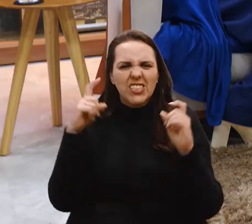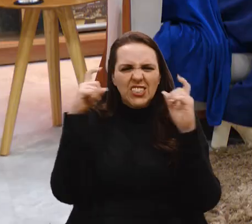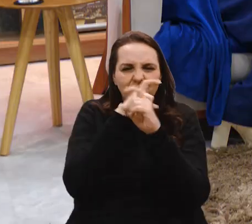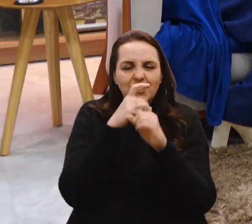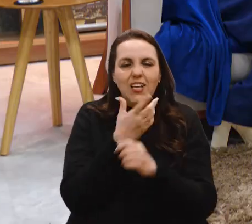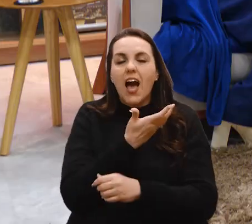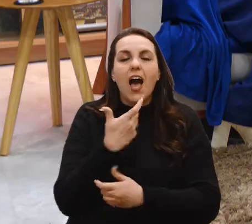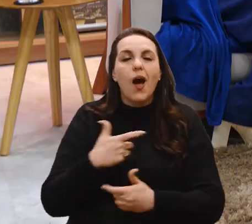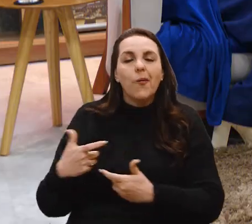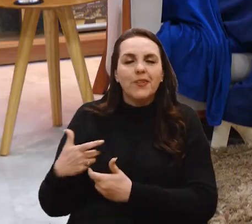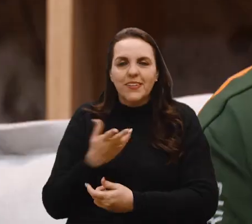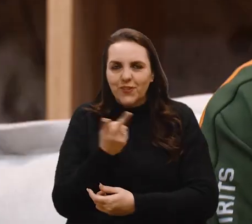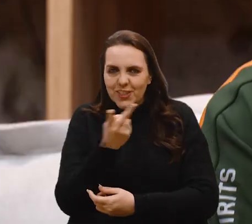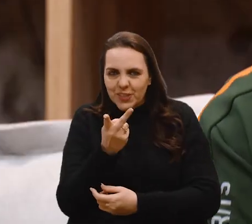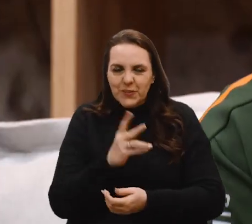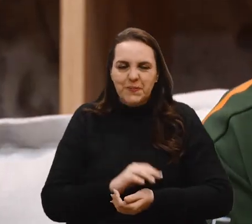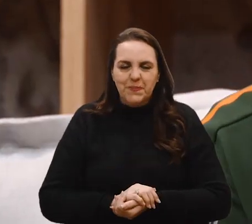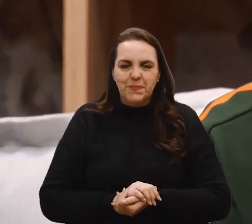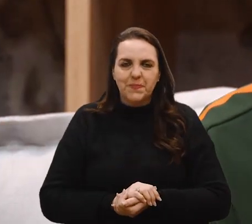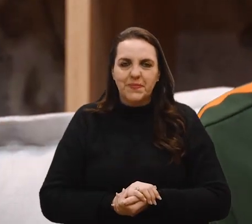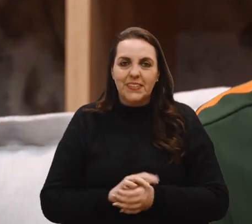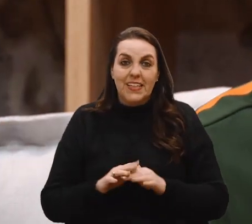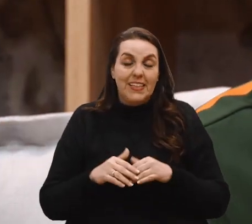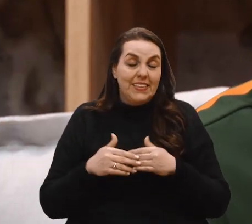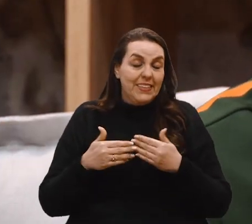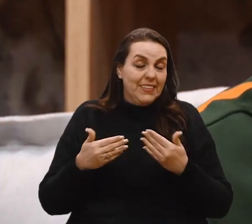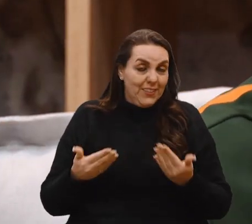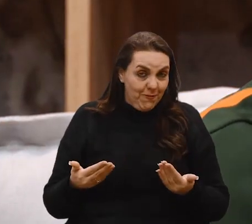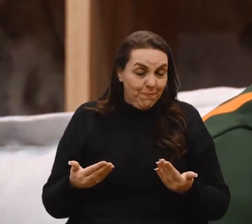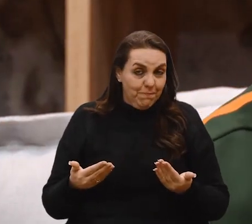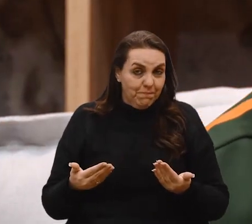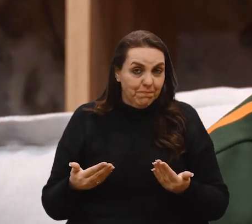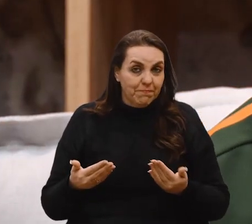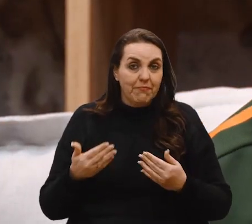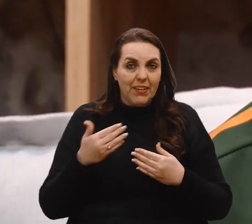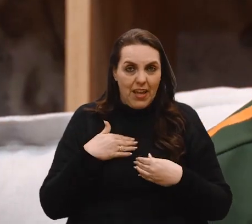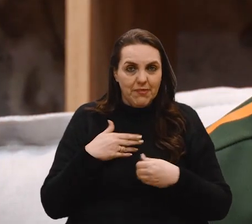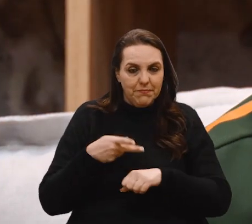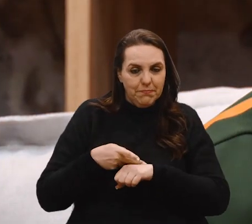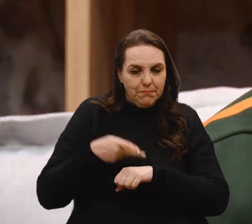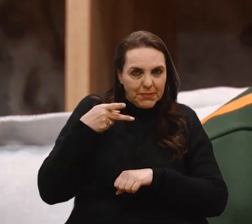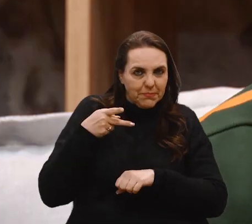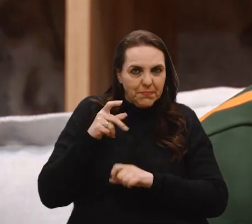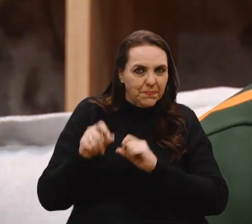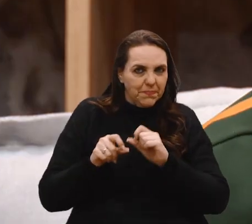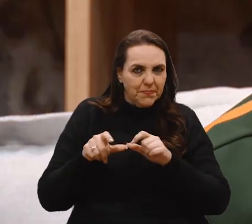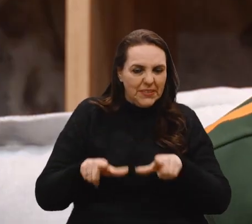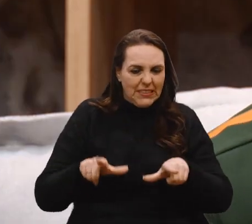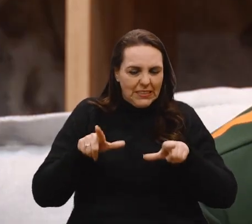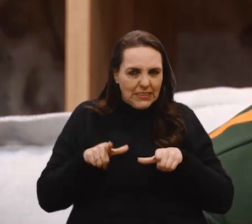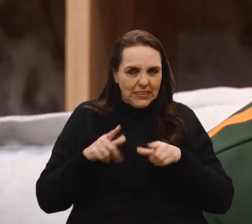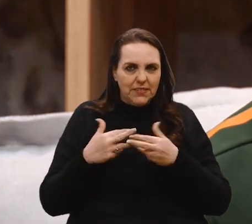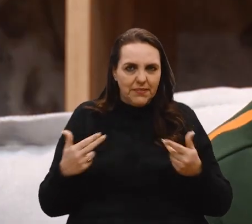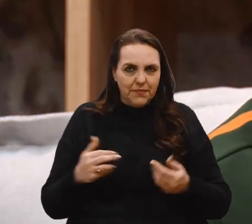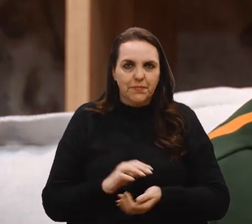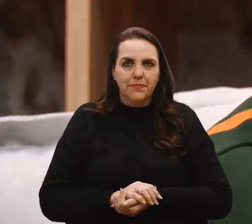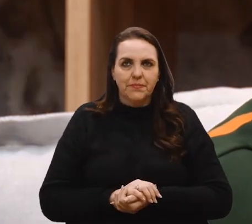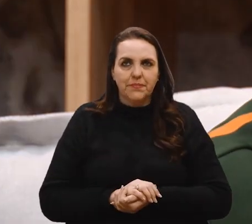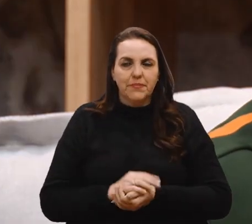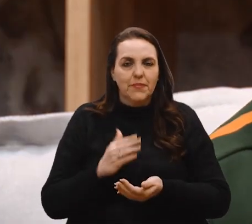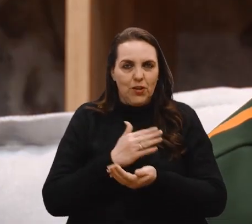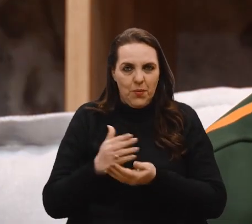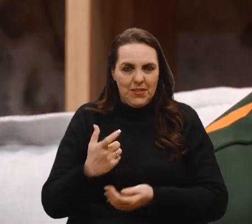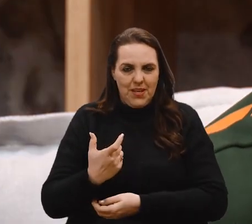vocês? Bom, questão de títulos. Eu acho que eu vou começar falando